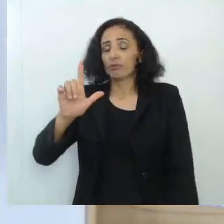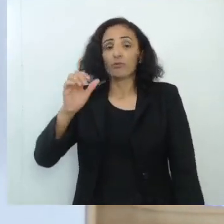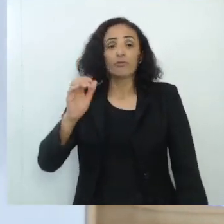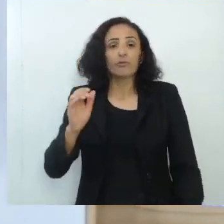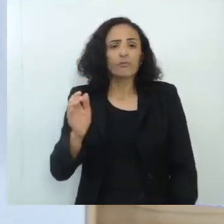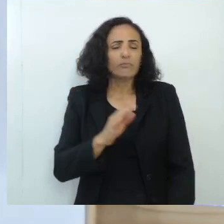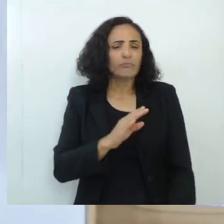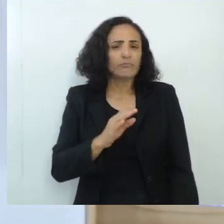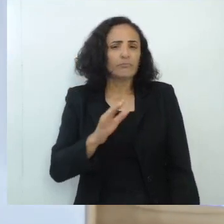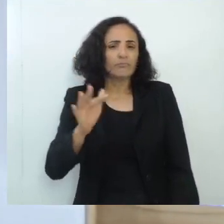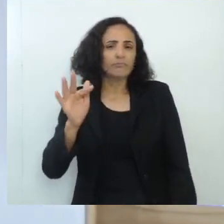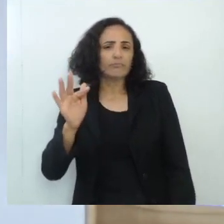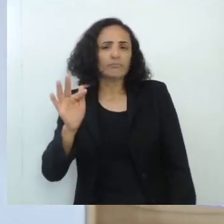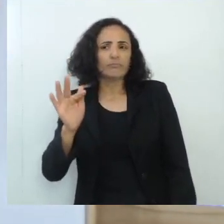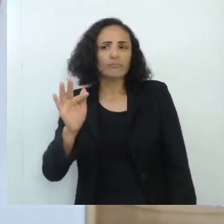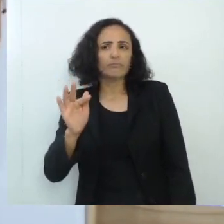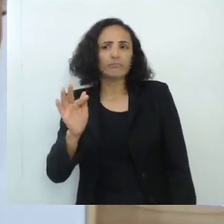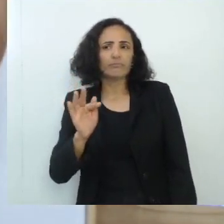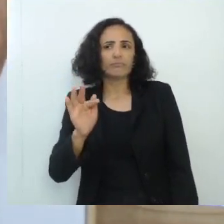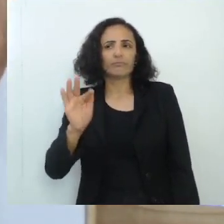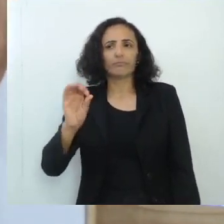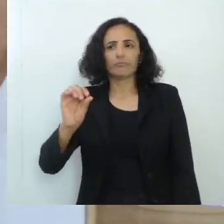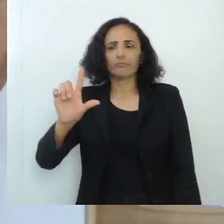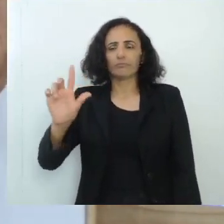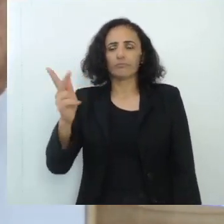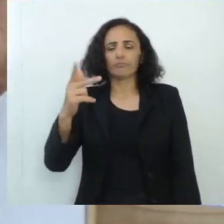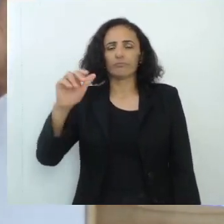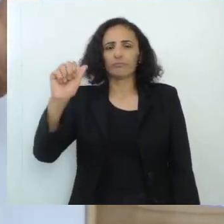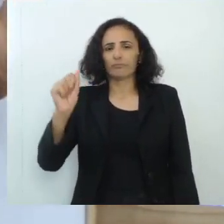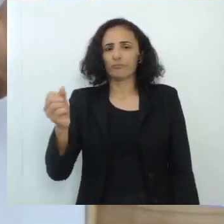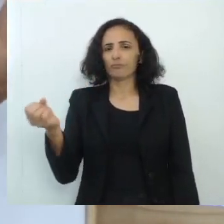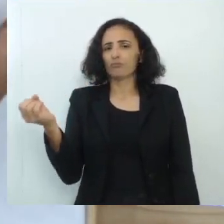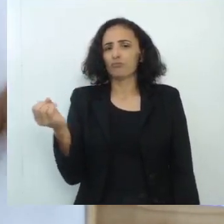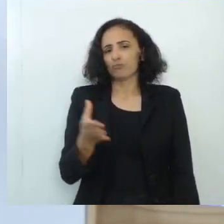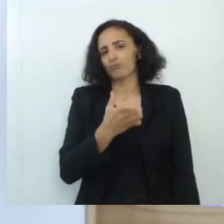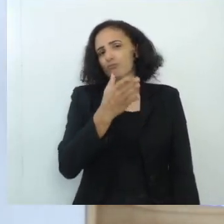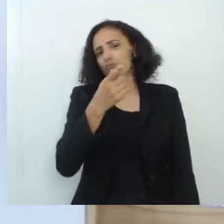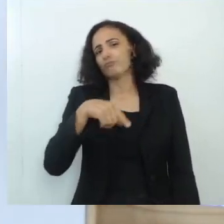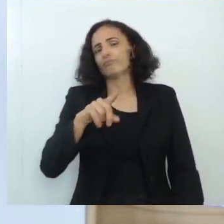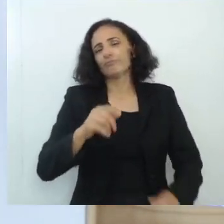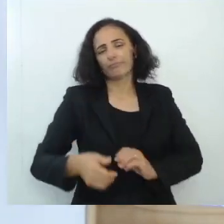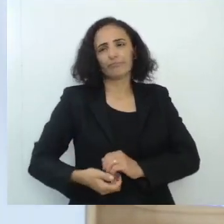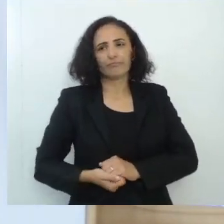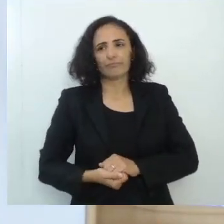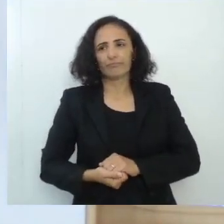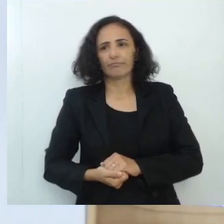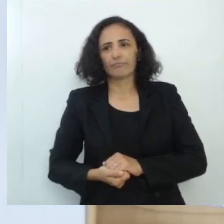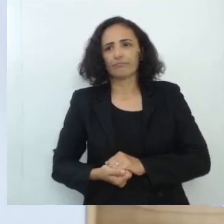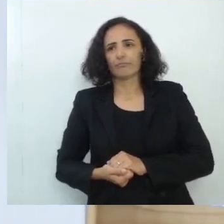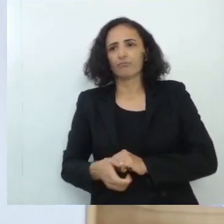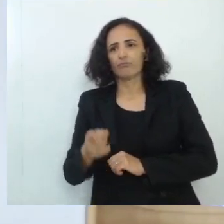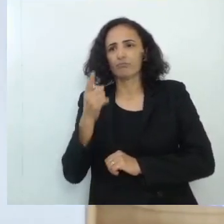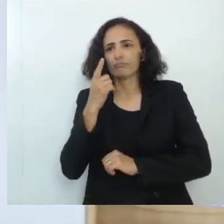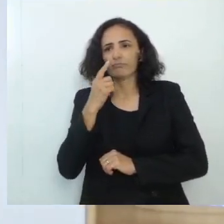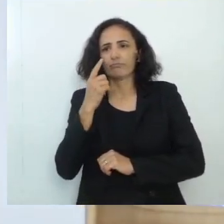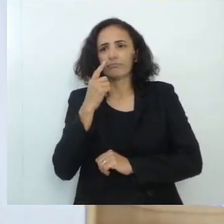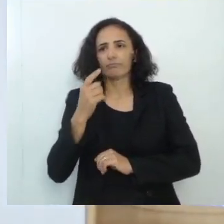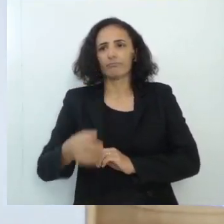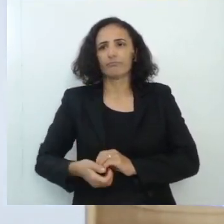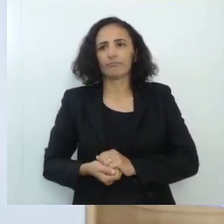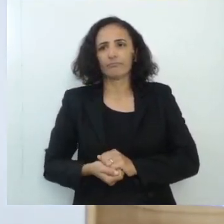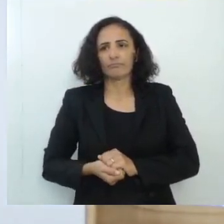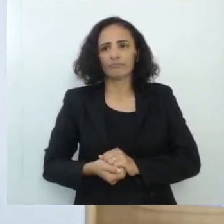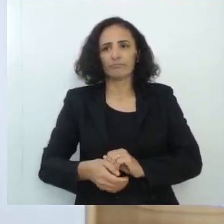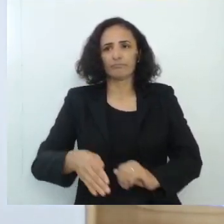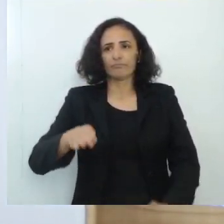Ó, isso aqui é uma folha jovem. Isso aqui é uma folha jovem, beleza? Então